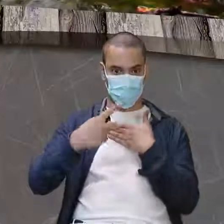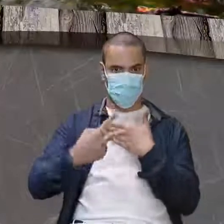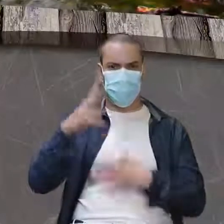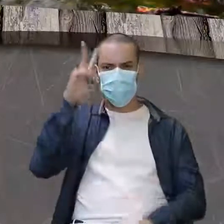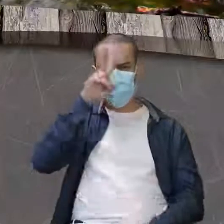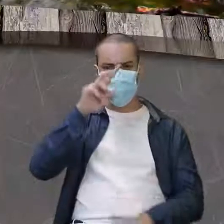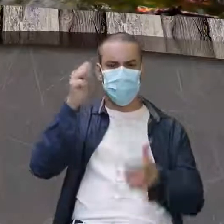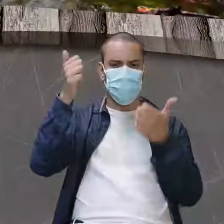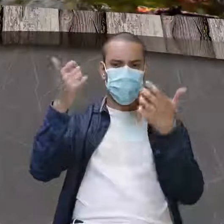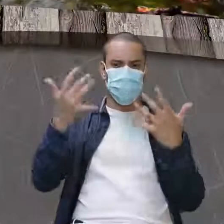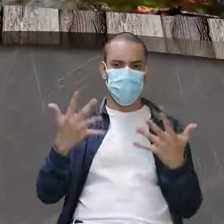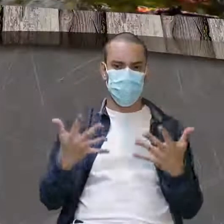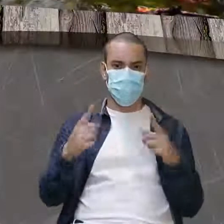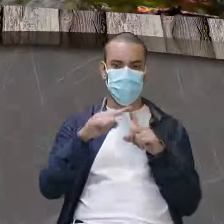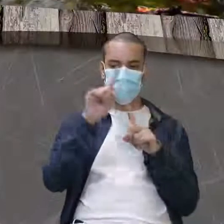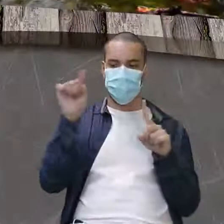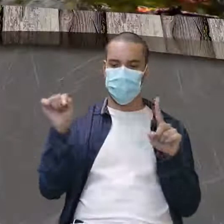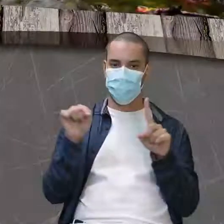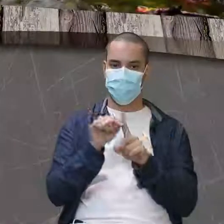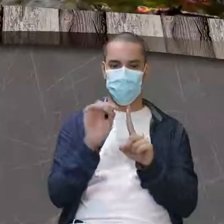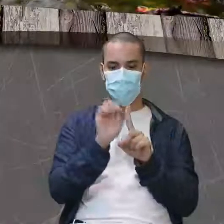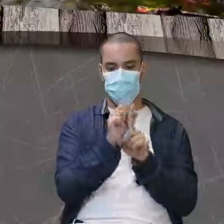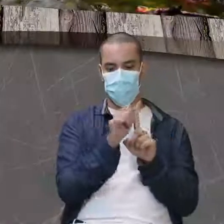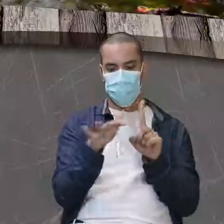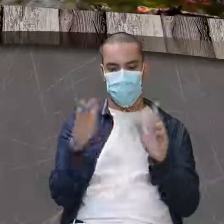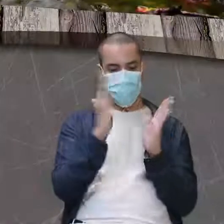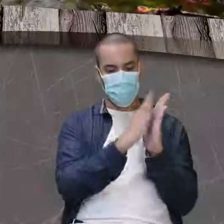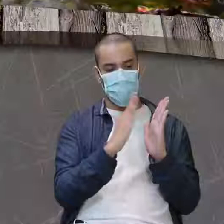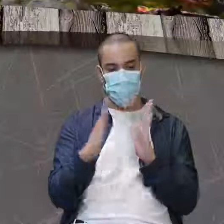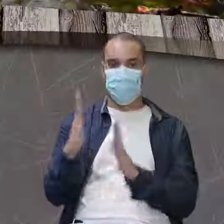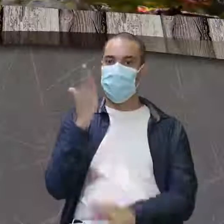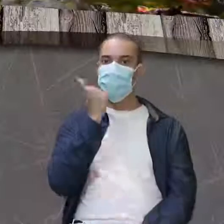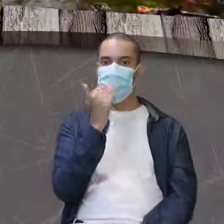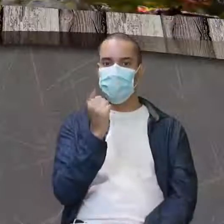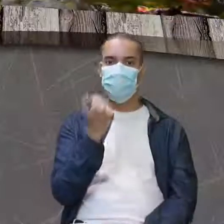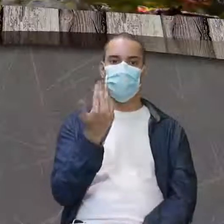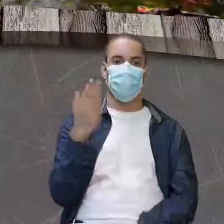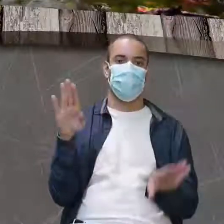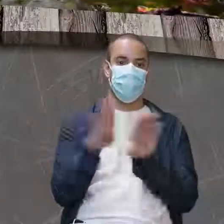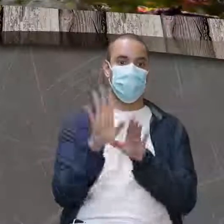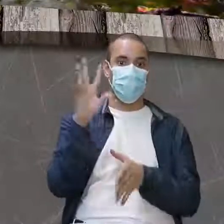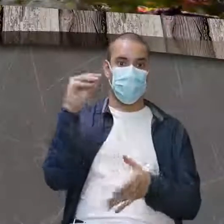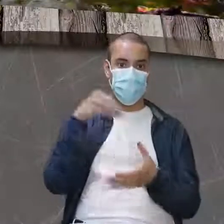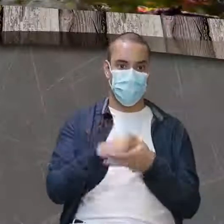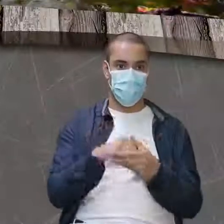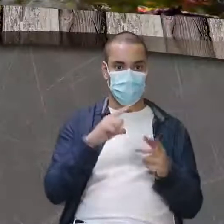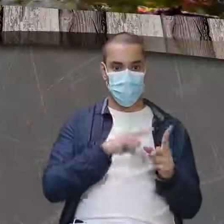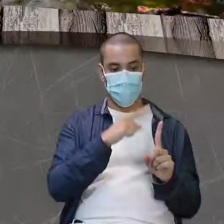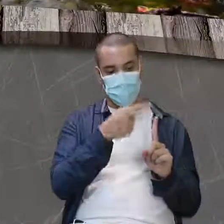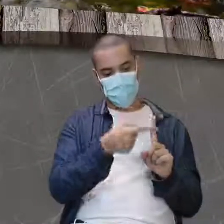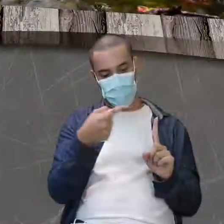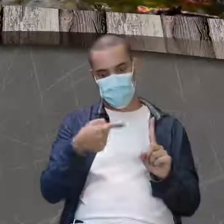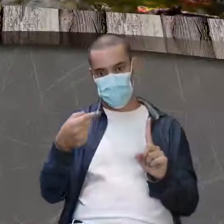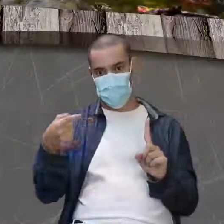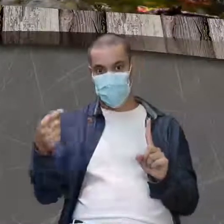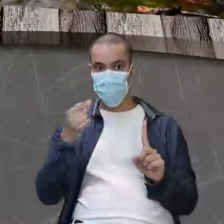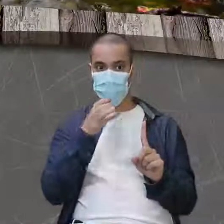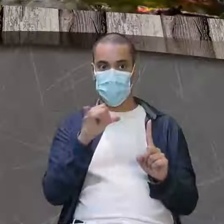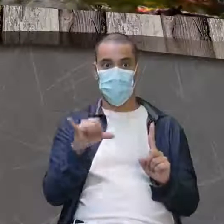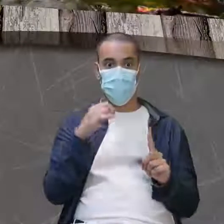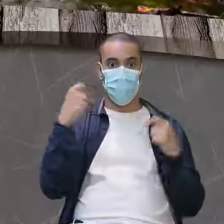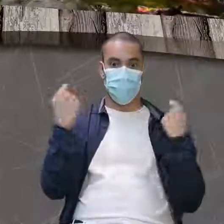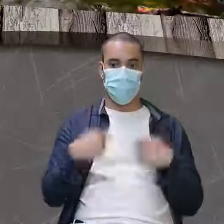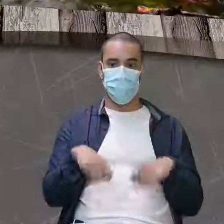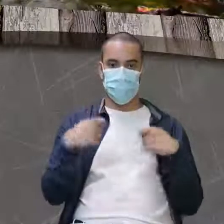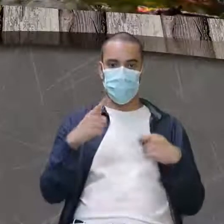falou das cadeias alimentares? Dentro dessas cadeias passa fluxo de energia,